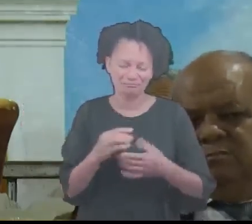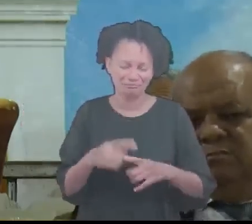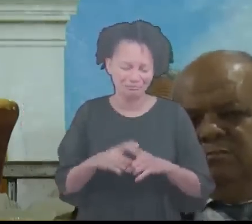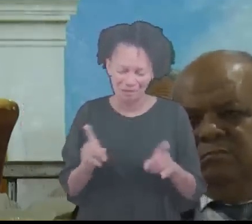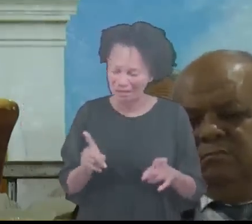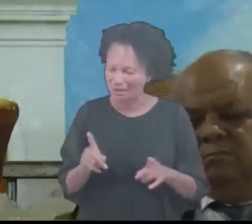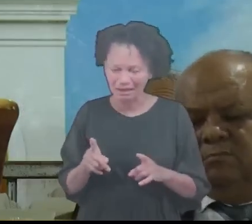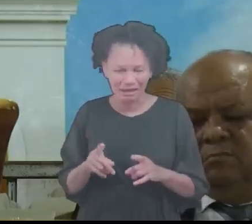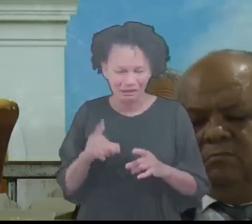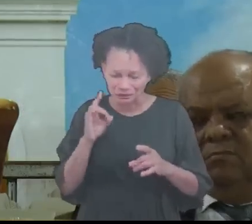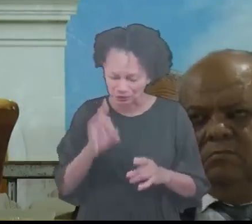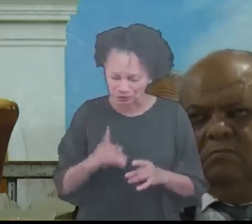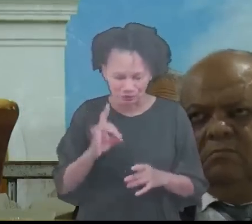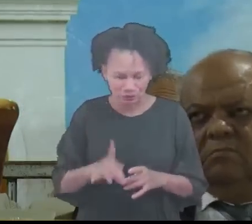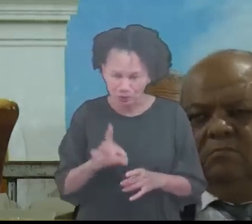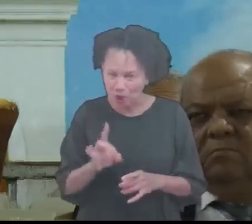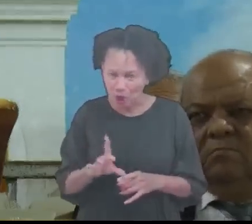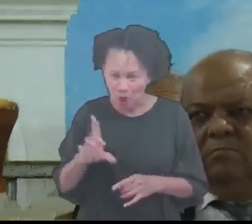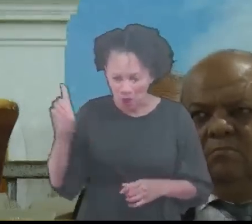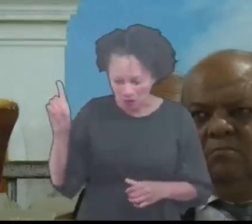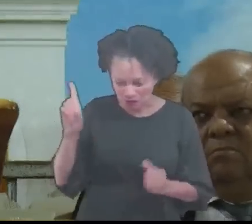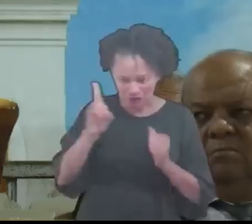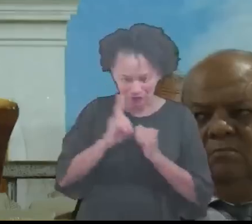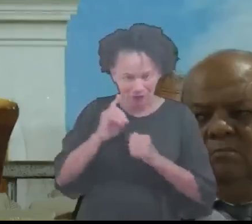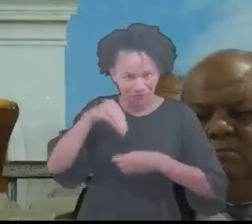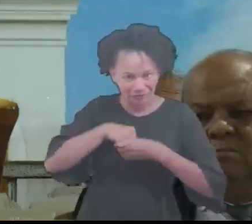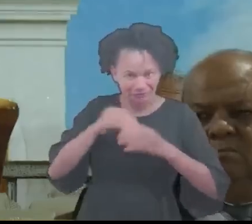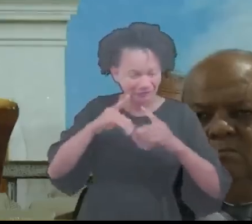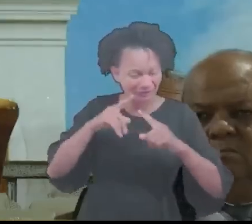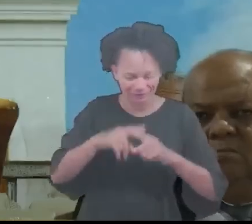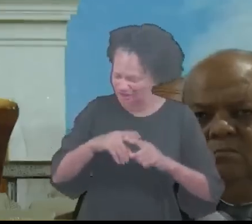para usar só aqui, não. O saquitel de mirra